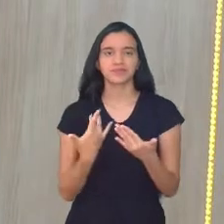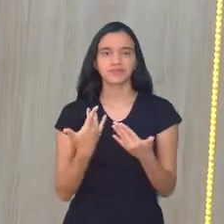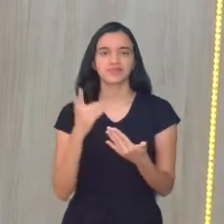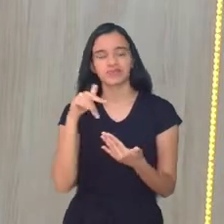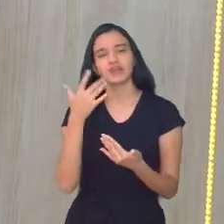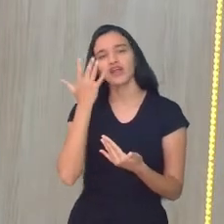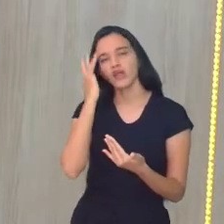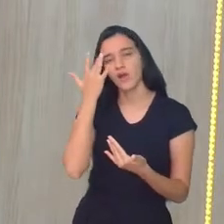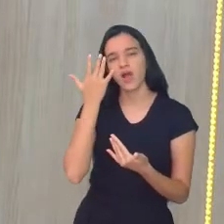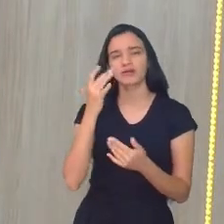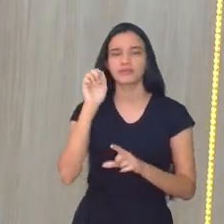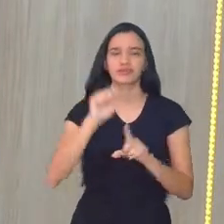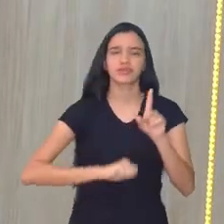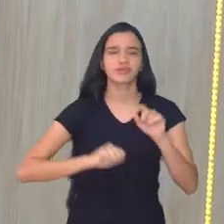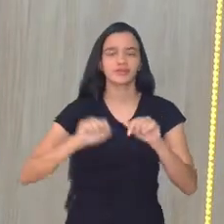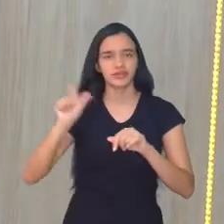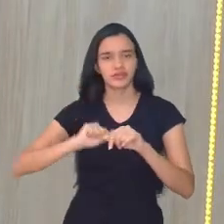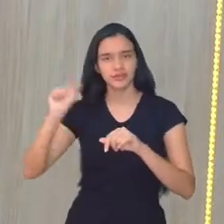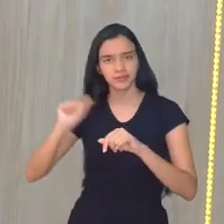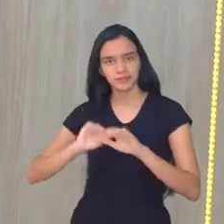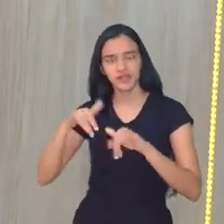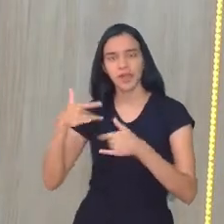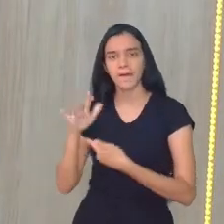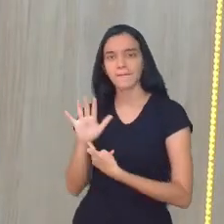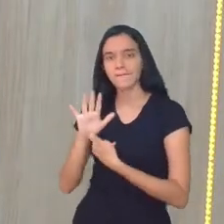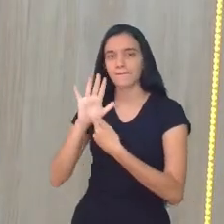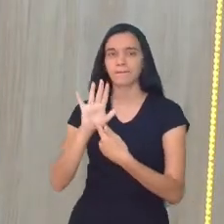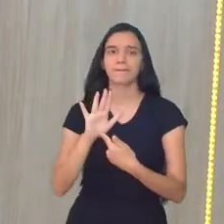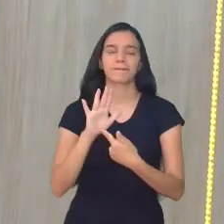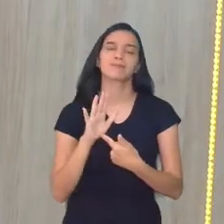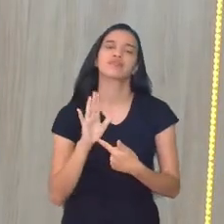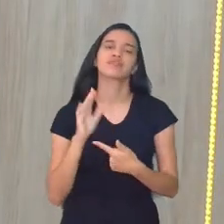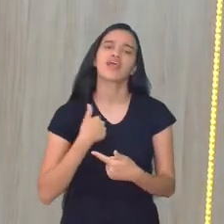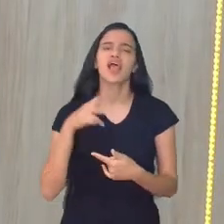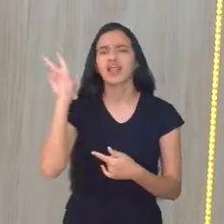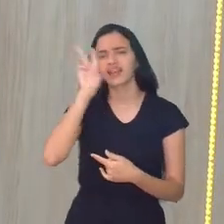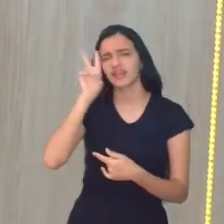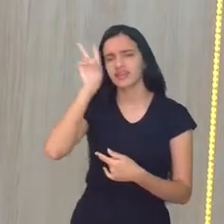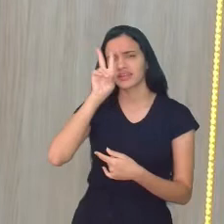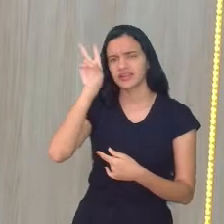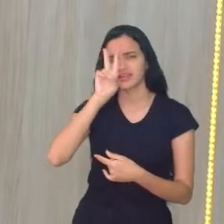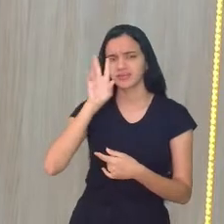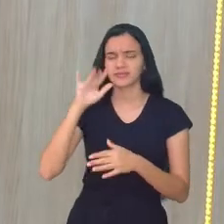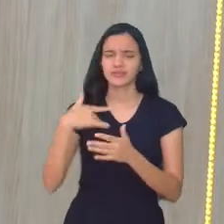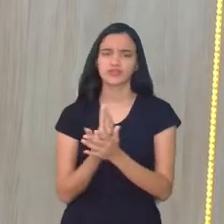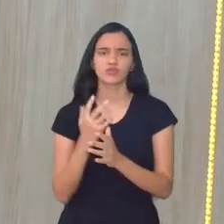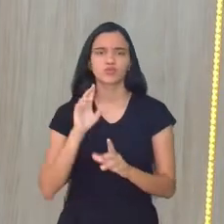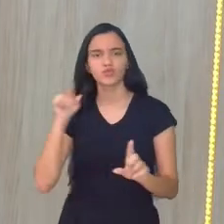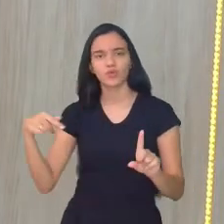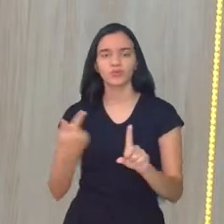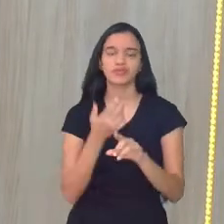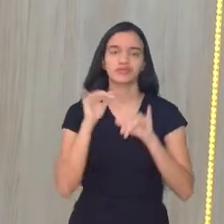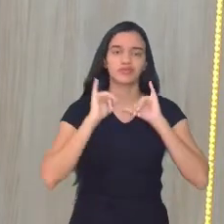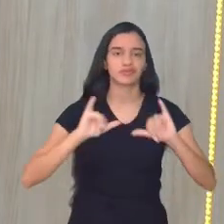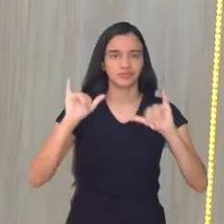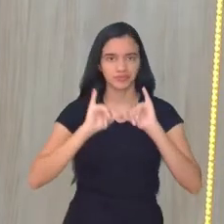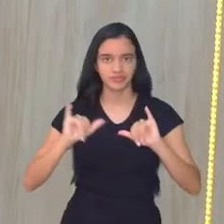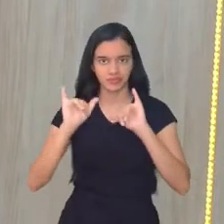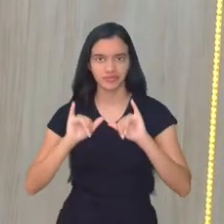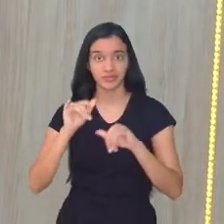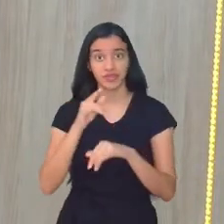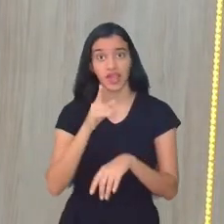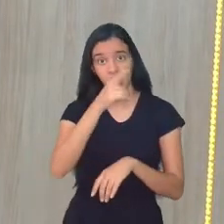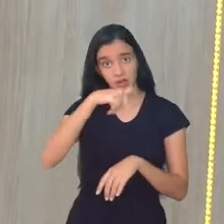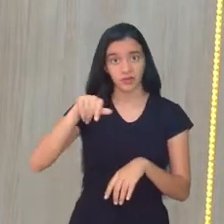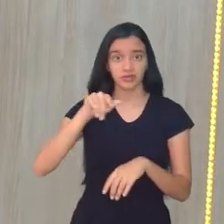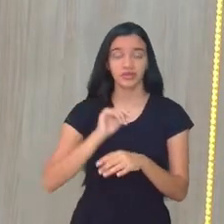que esse mês de agosto, apresentando tudo isso, né? E lembrando que o nosso objetivo é essa divulgação. E que também contamos com